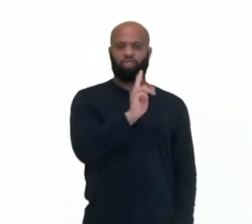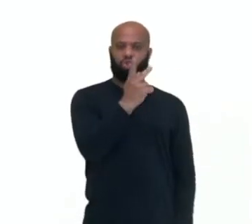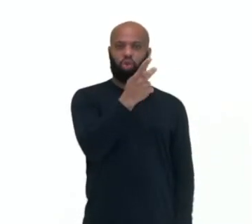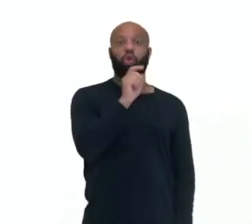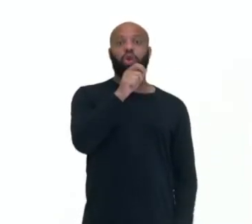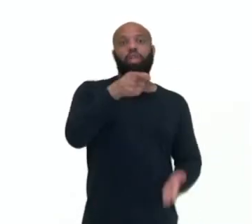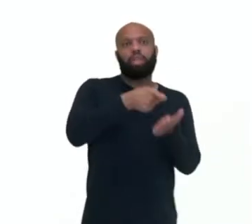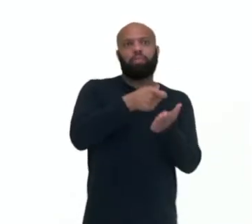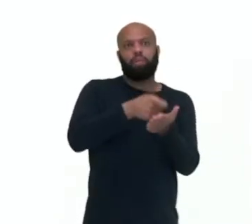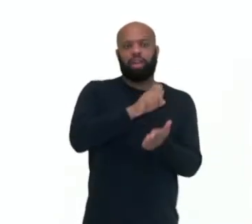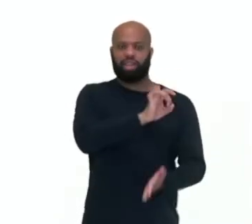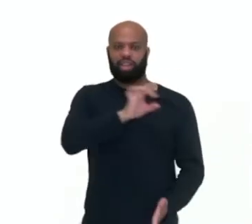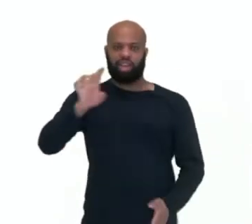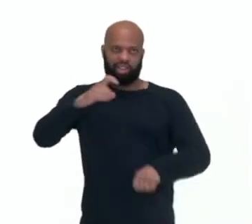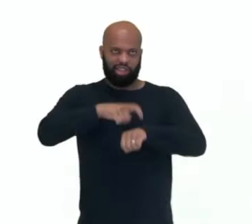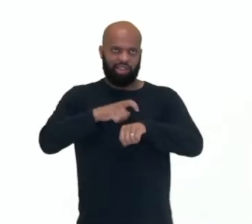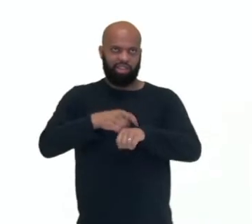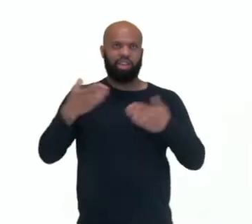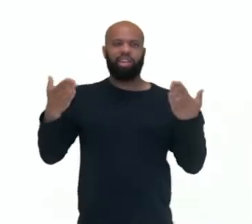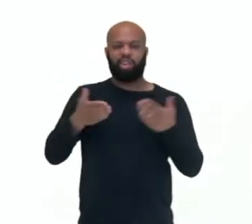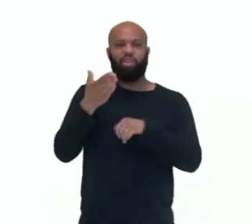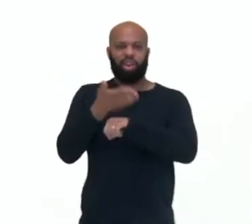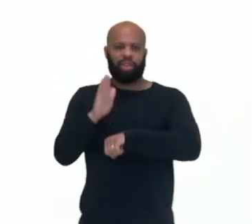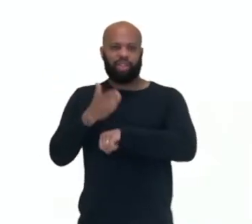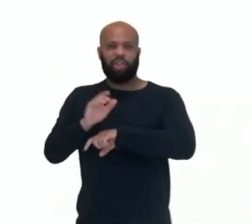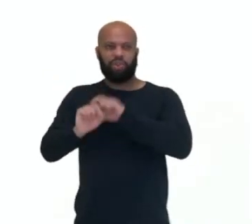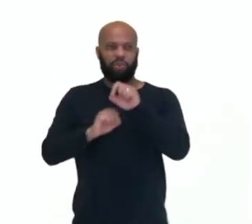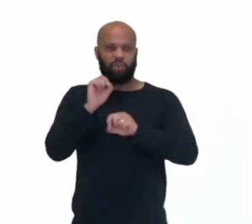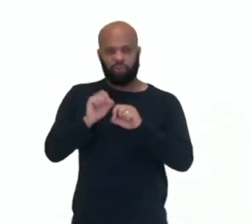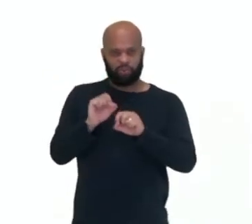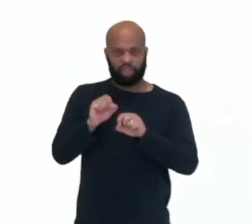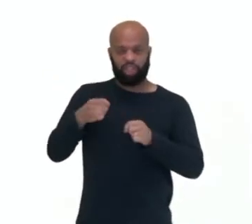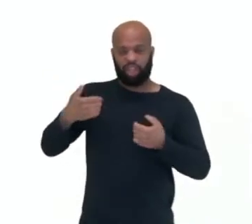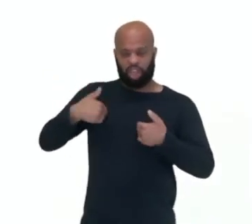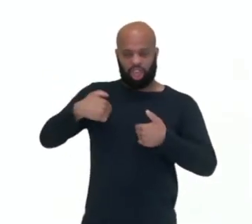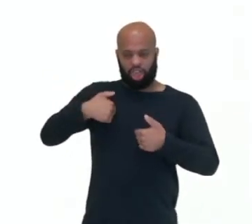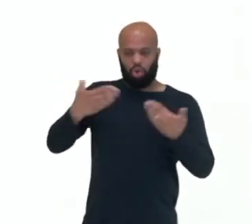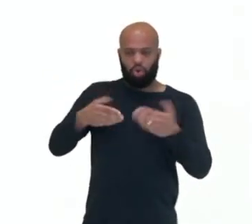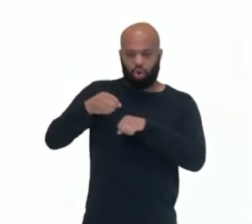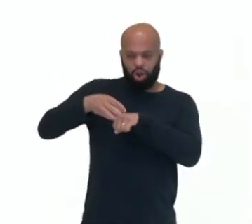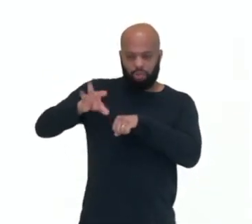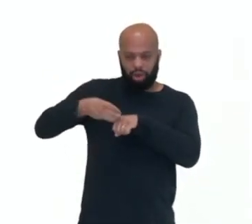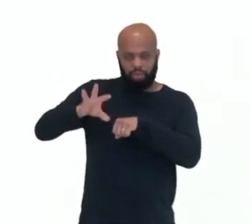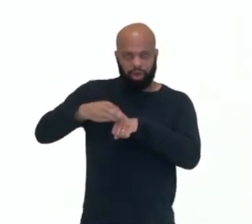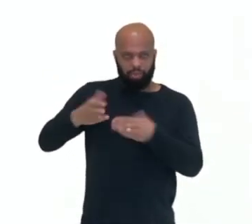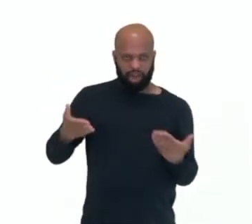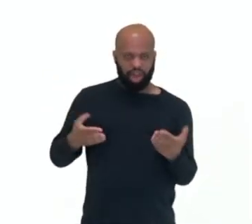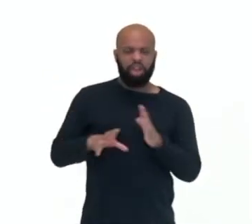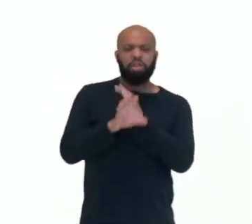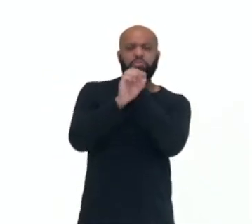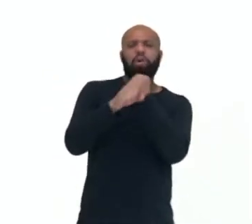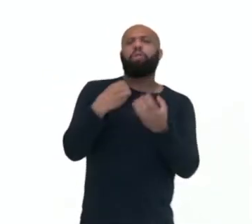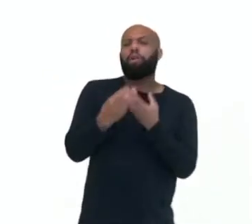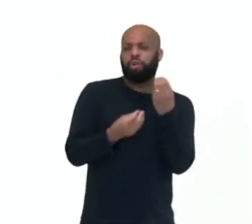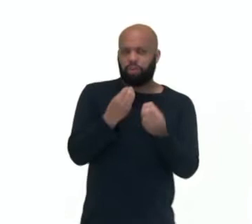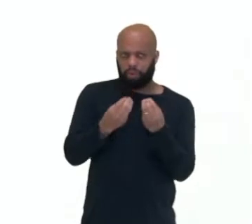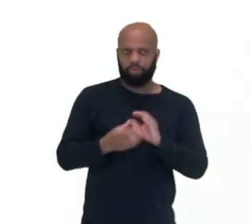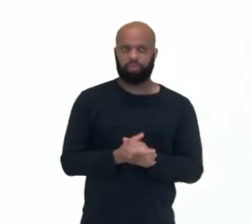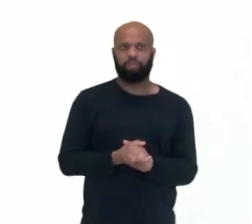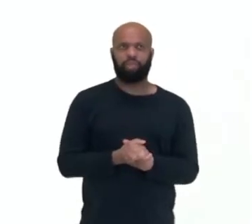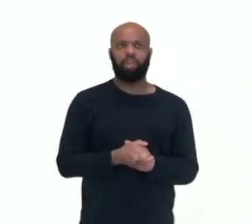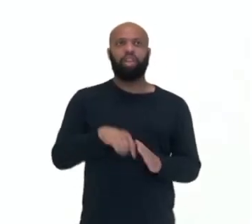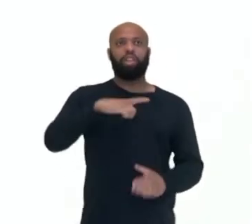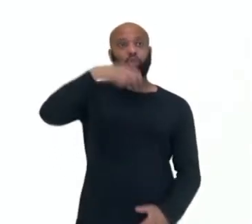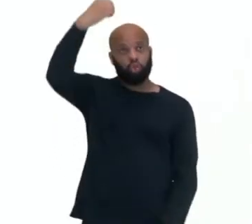quilowatts-hora. Vamos pôr em prática? Vamos entender o cálculo, então, dessa energia gasta pelos equipamentos?